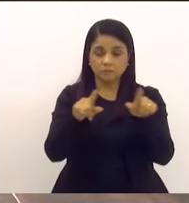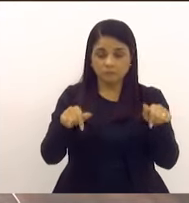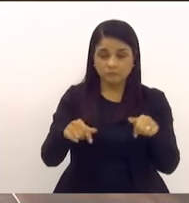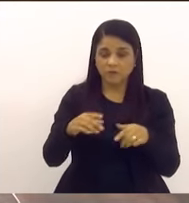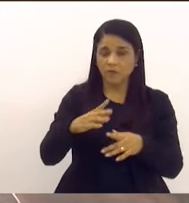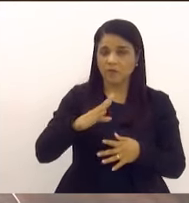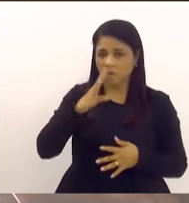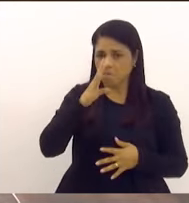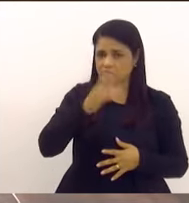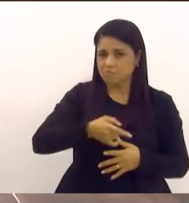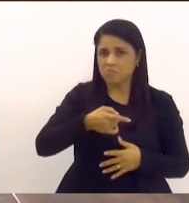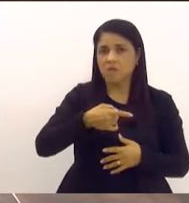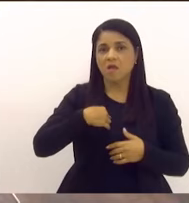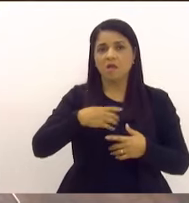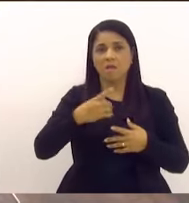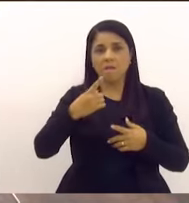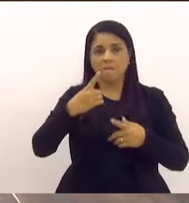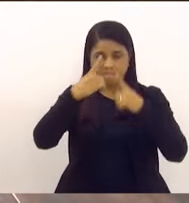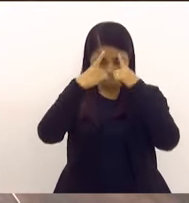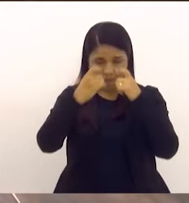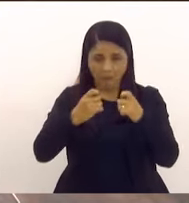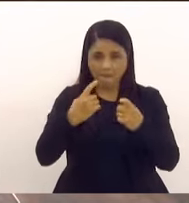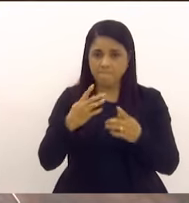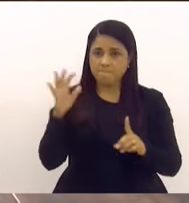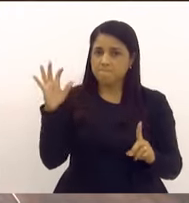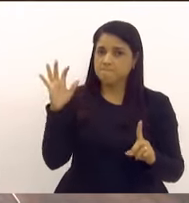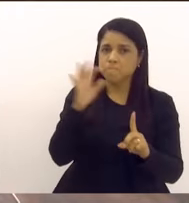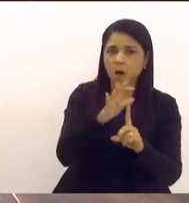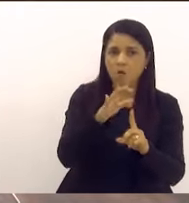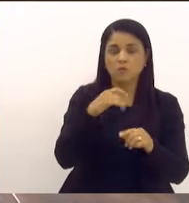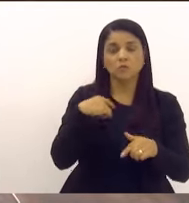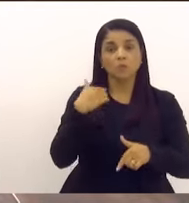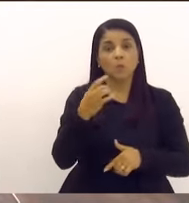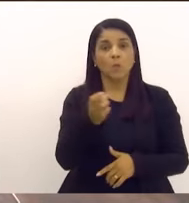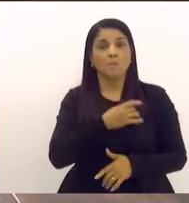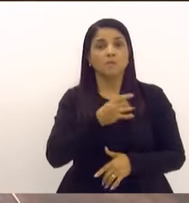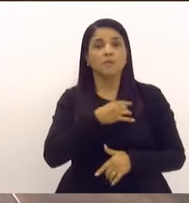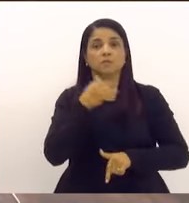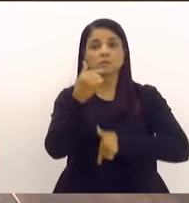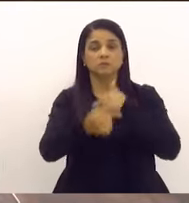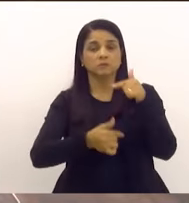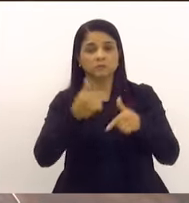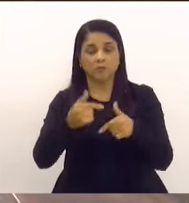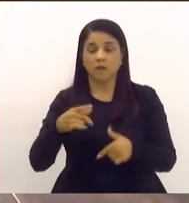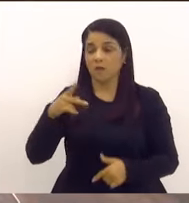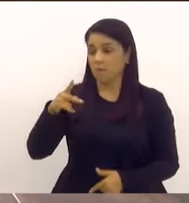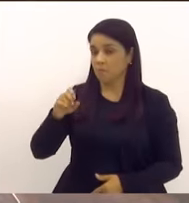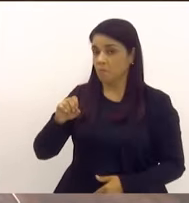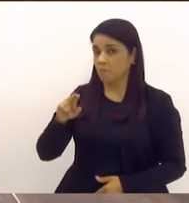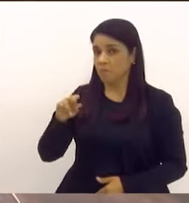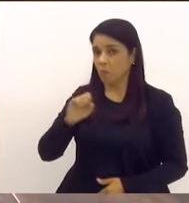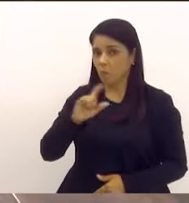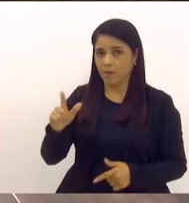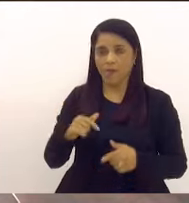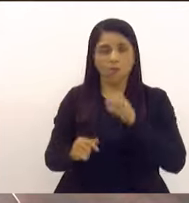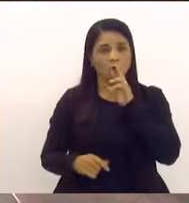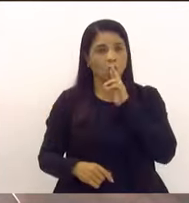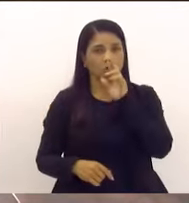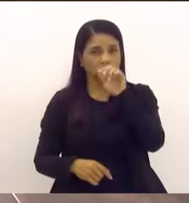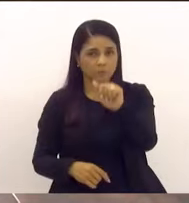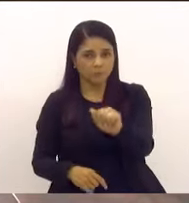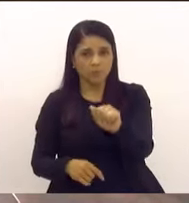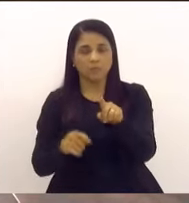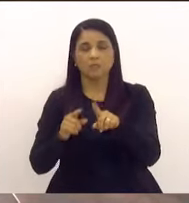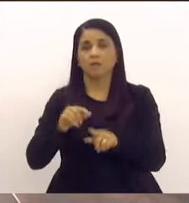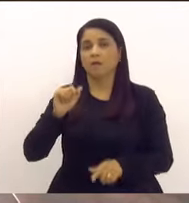na rua, estão com medo até de trabalhar. E o parlamento está aqui para fiscalizar, como o Pobel está fiscalizando, o Amorim está fiscalizando,